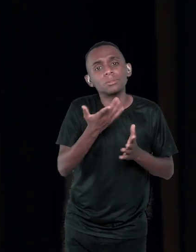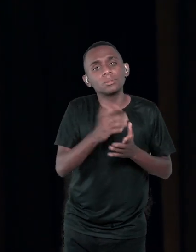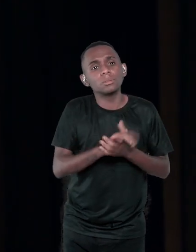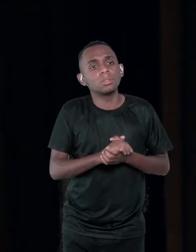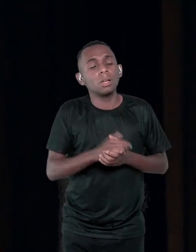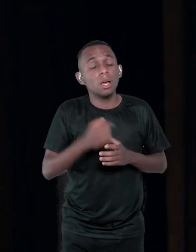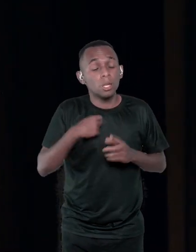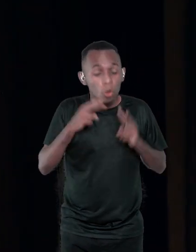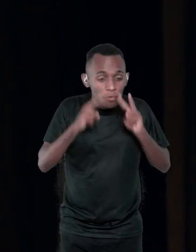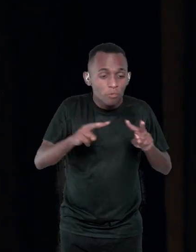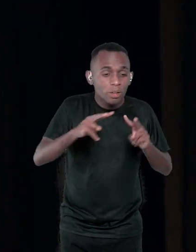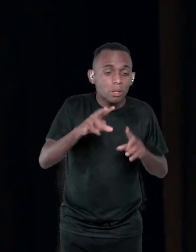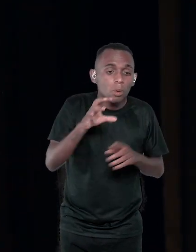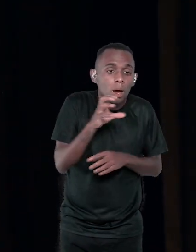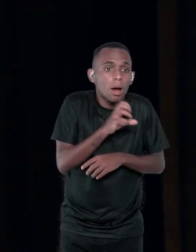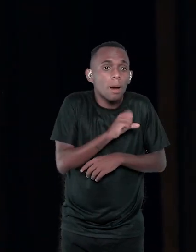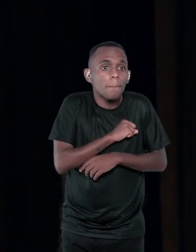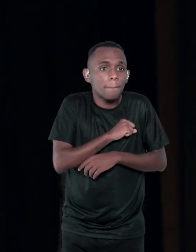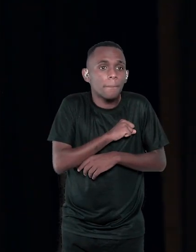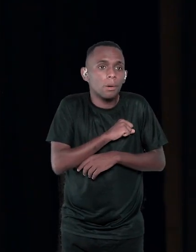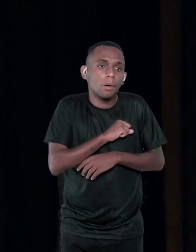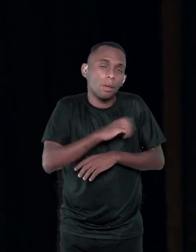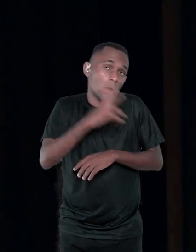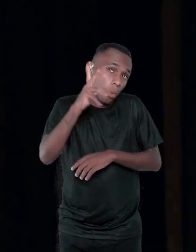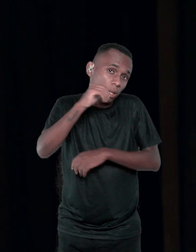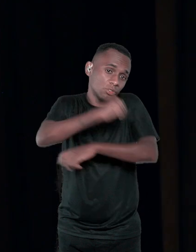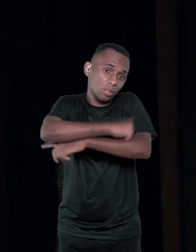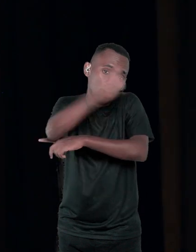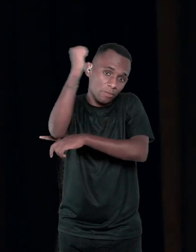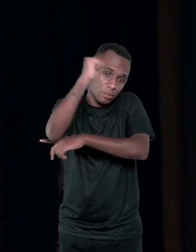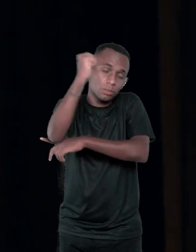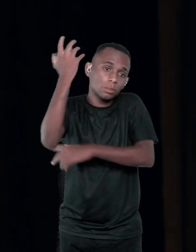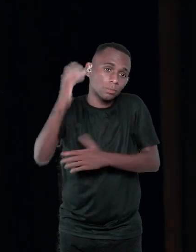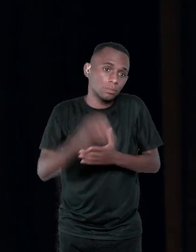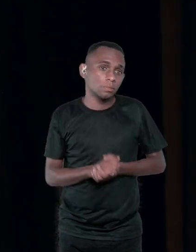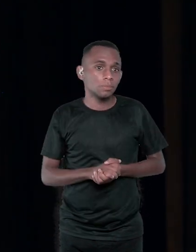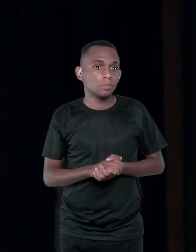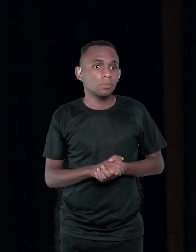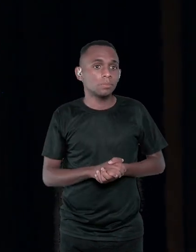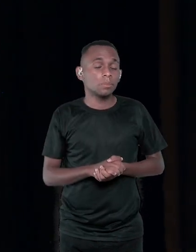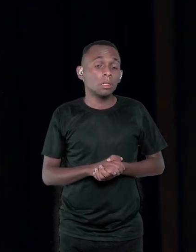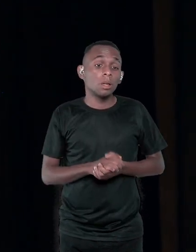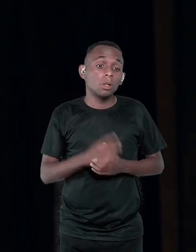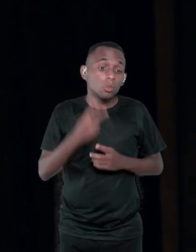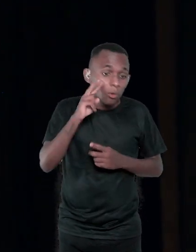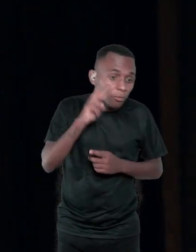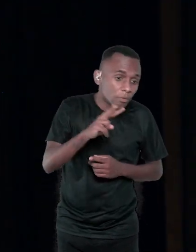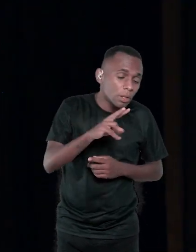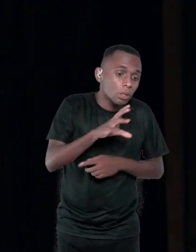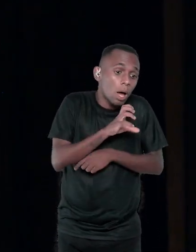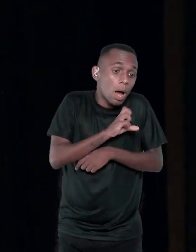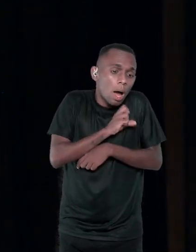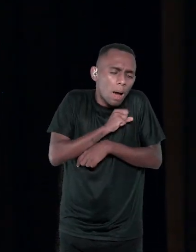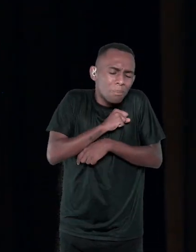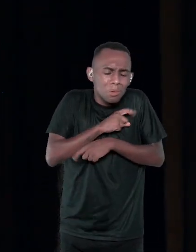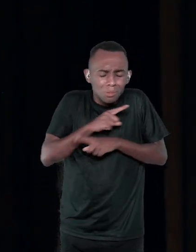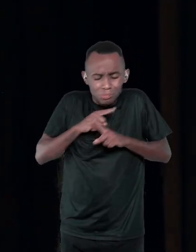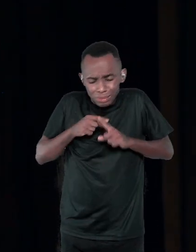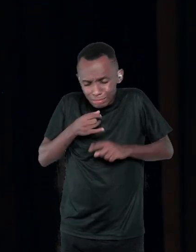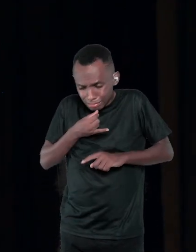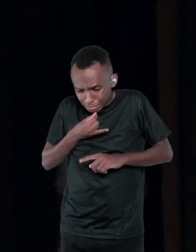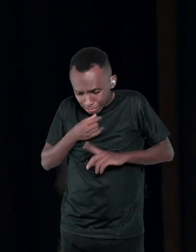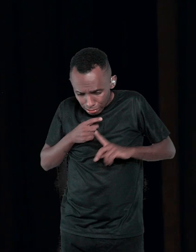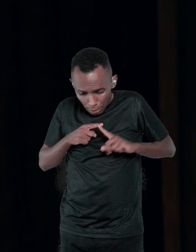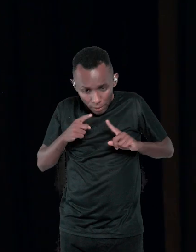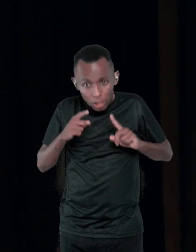estou vendo o amor. Daqui, eu imagino que é uma das janelas que eu visitei hoje, né? Daqui estou vendo o amor, irritado, desapontado, mas